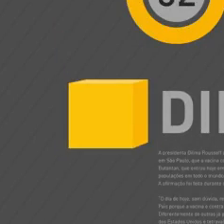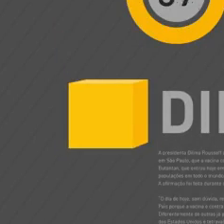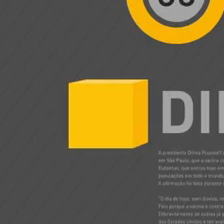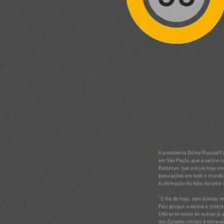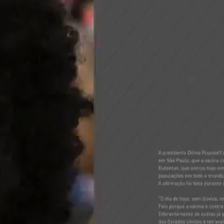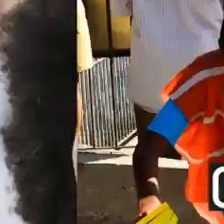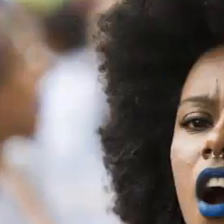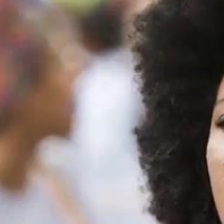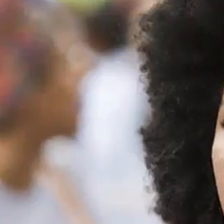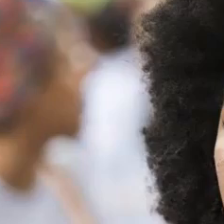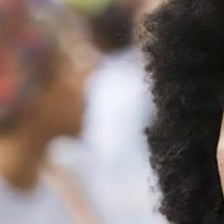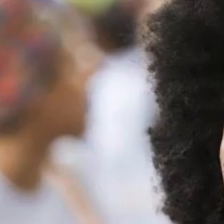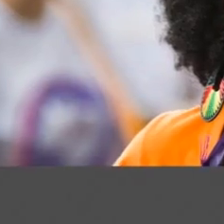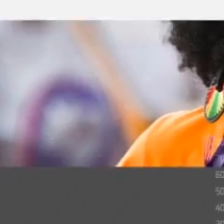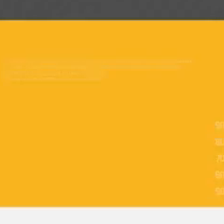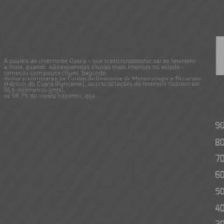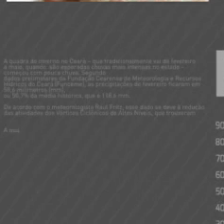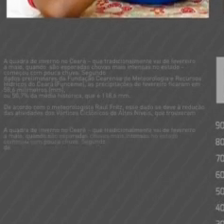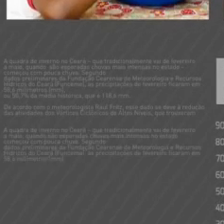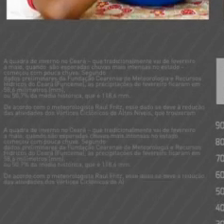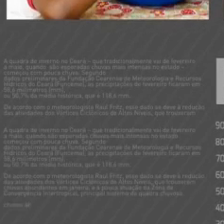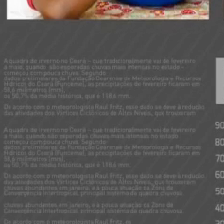E aí